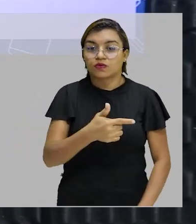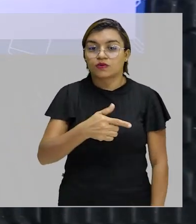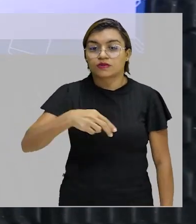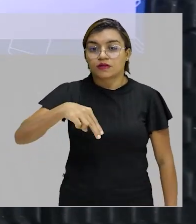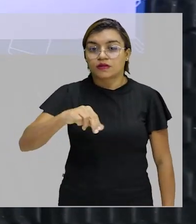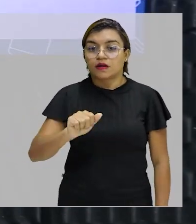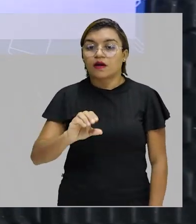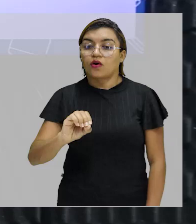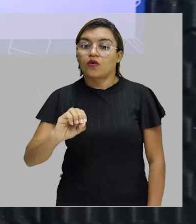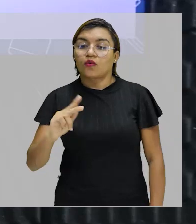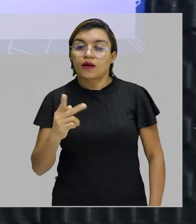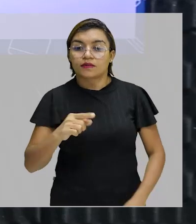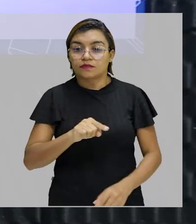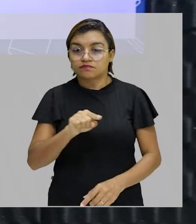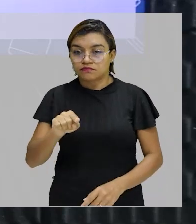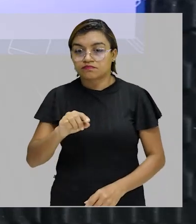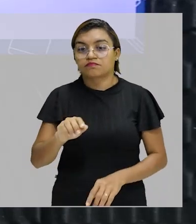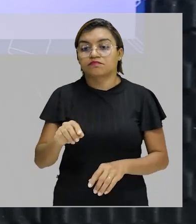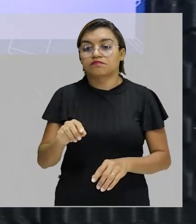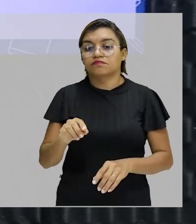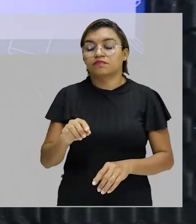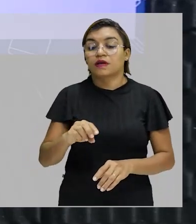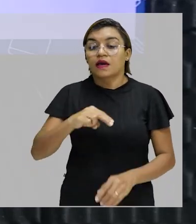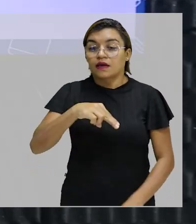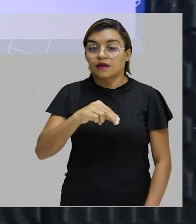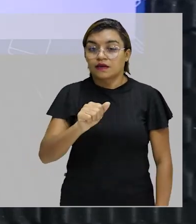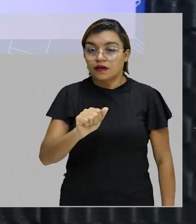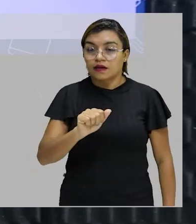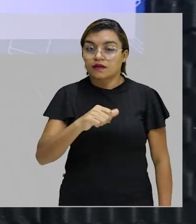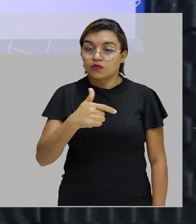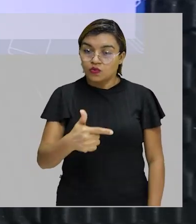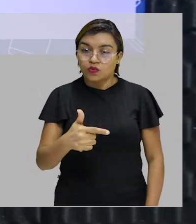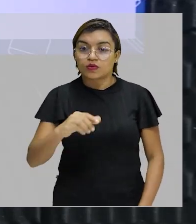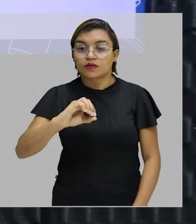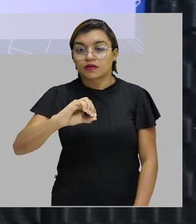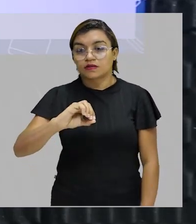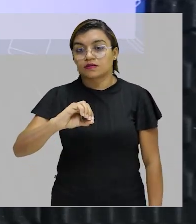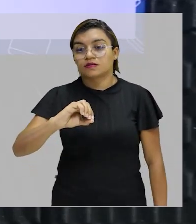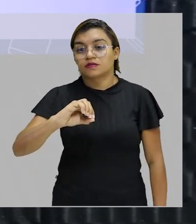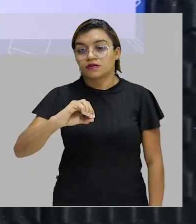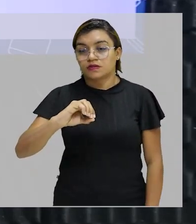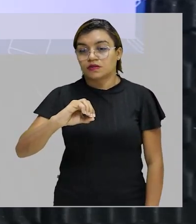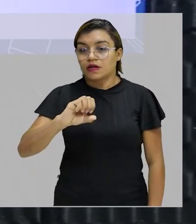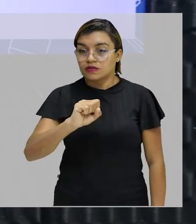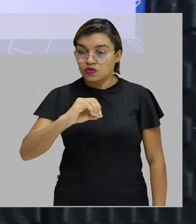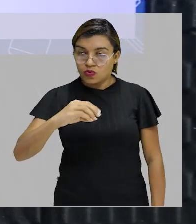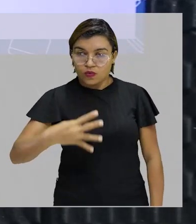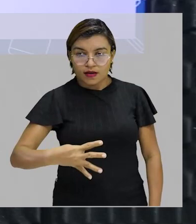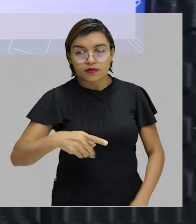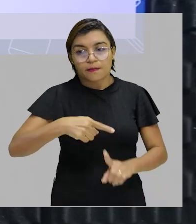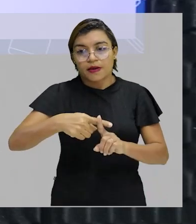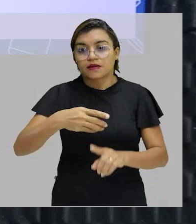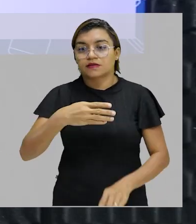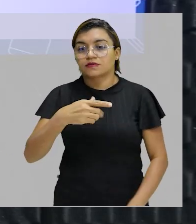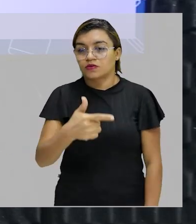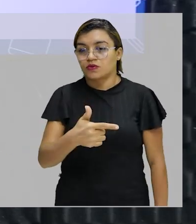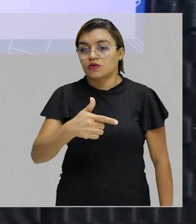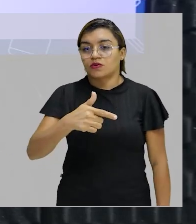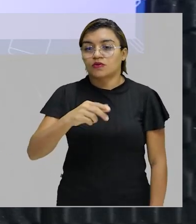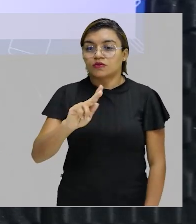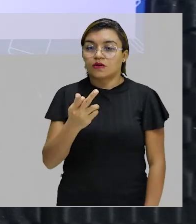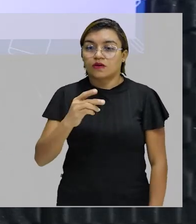água. Nós temos aqui as massas atômicas e a questão pede para calcular. A massa de sulfato de